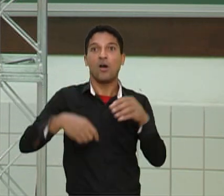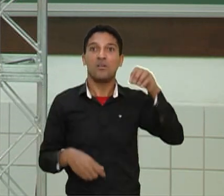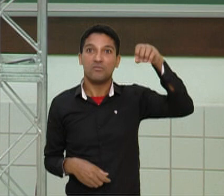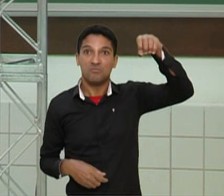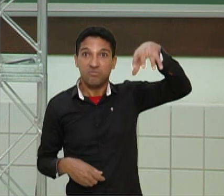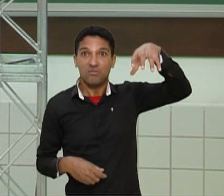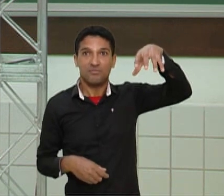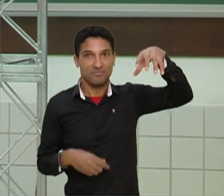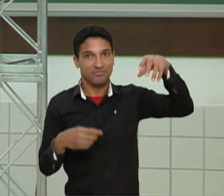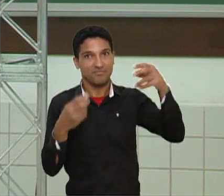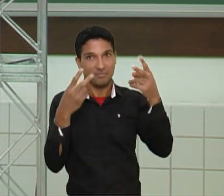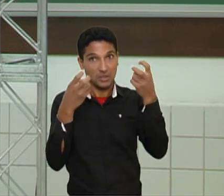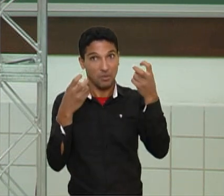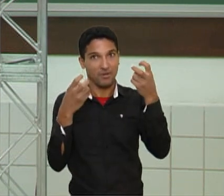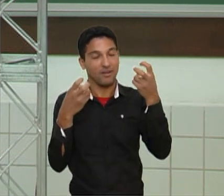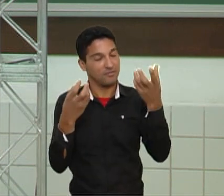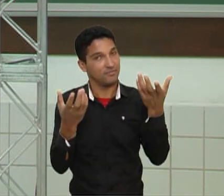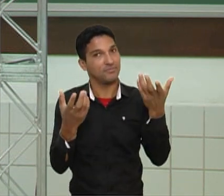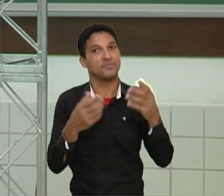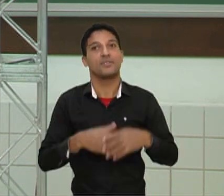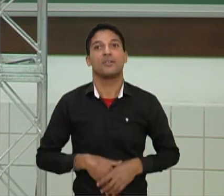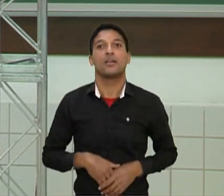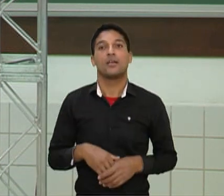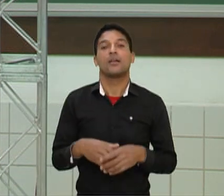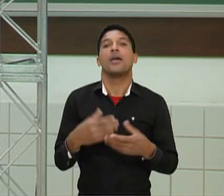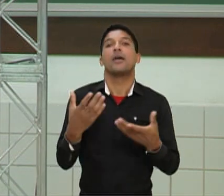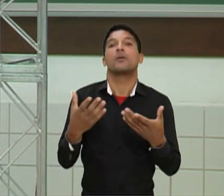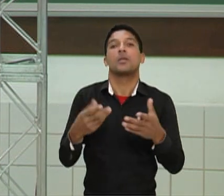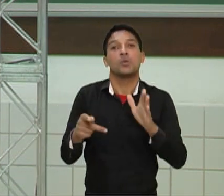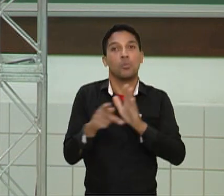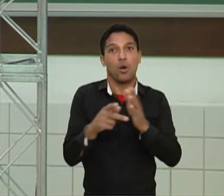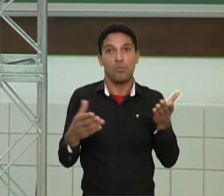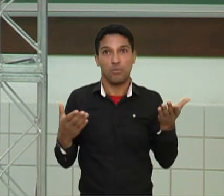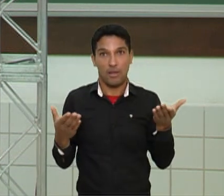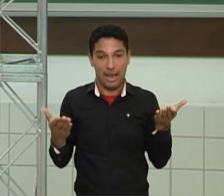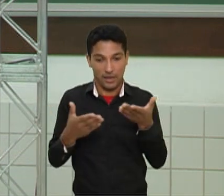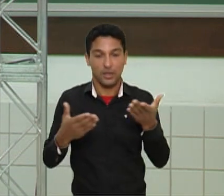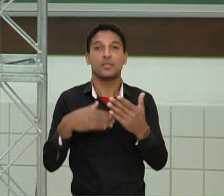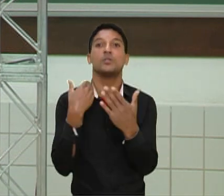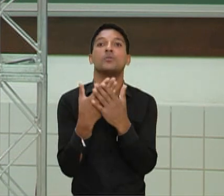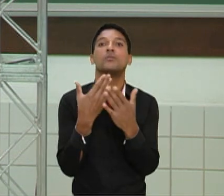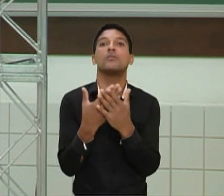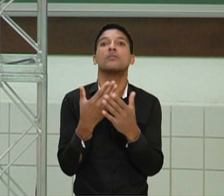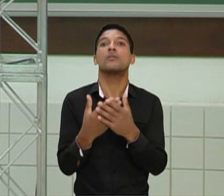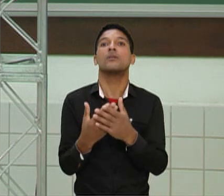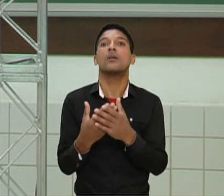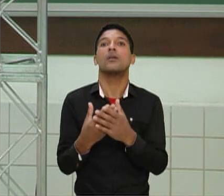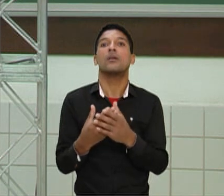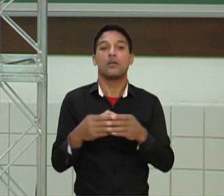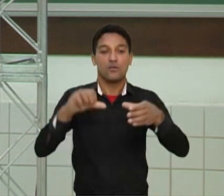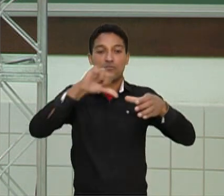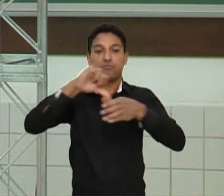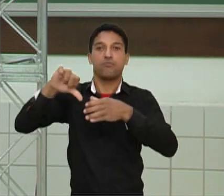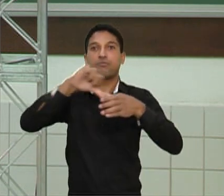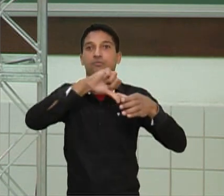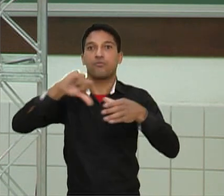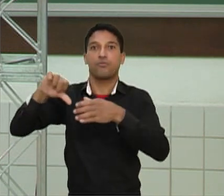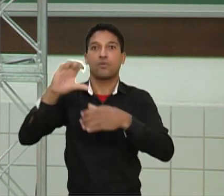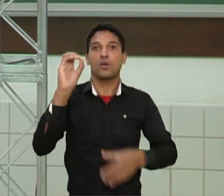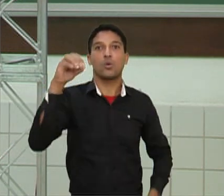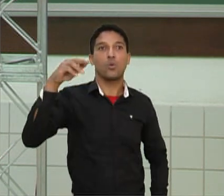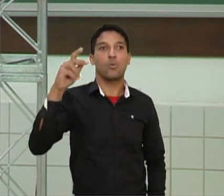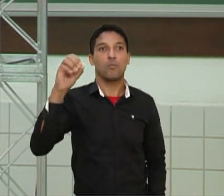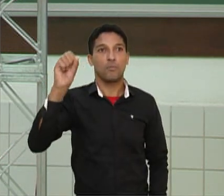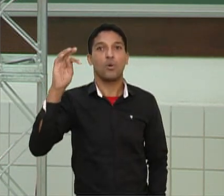e quais são os compostos inorgânicos que a gente vai estudar a partir de agora, tá? E nesse momento, senhoras